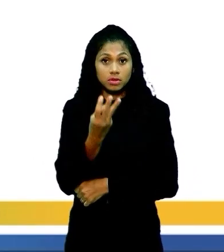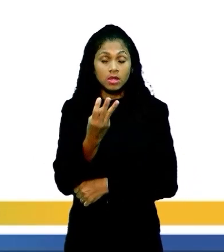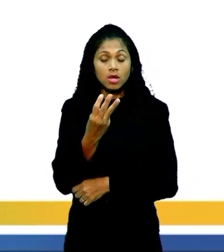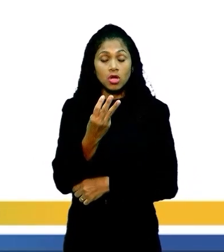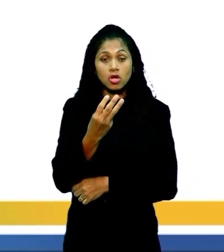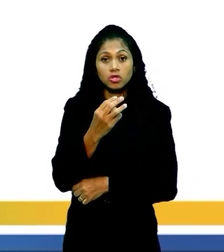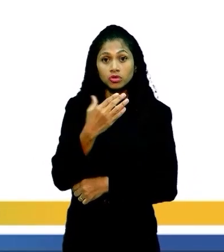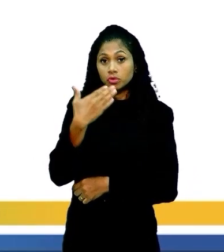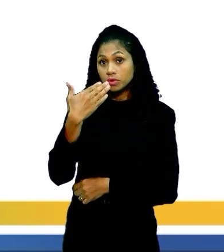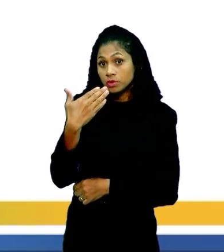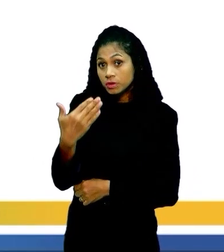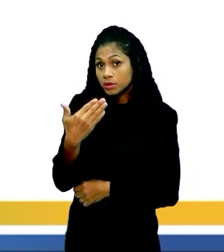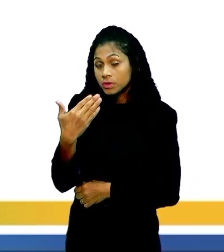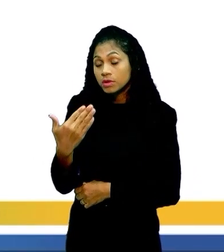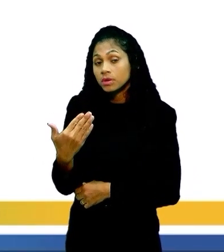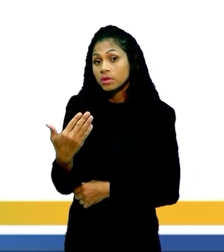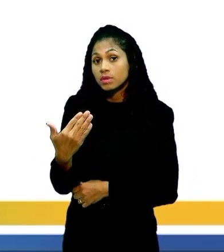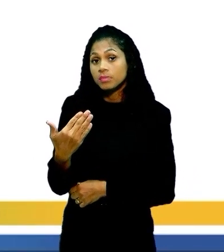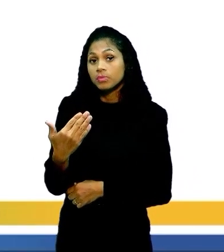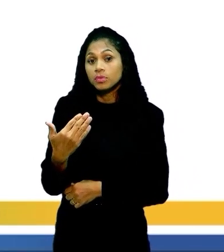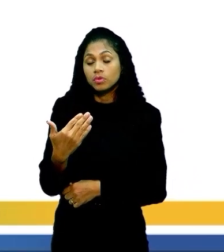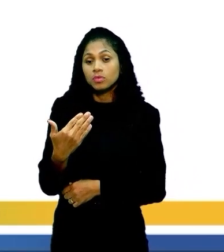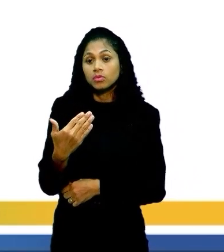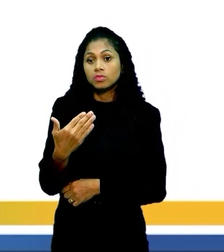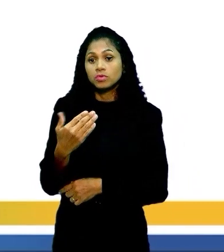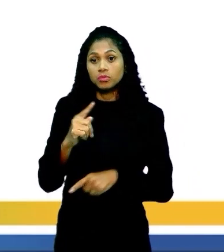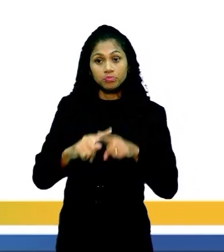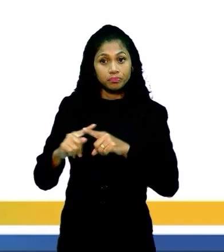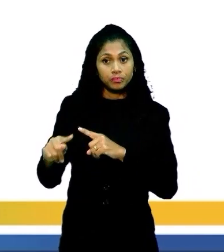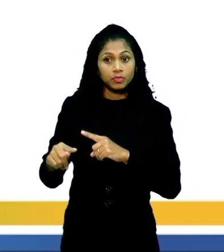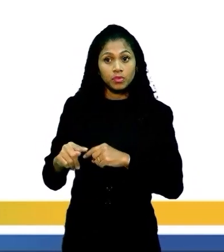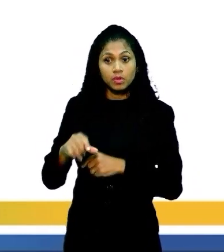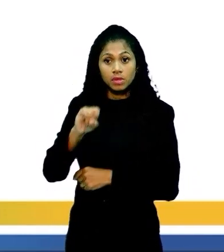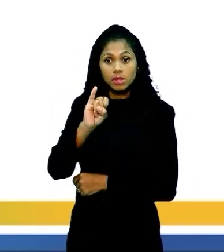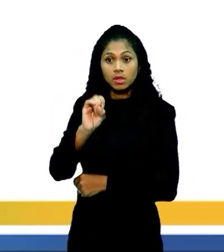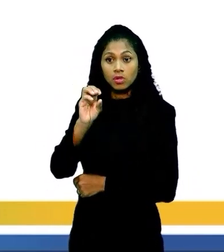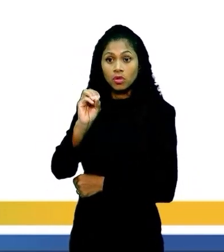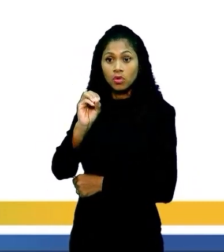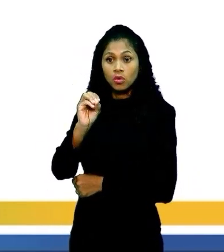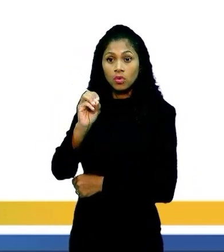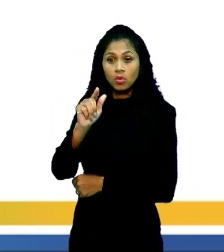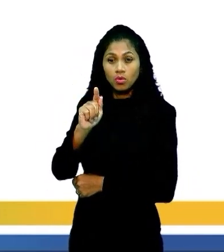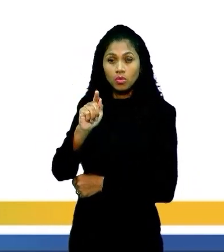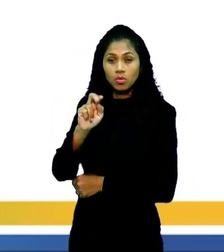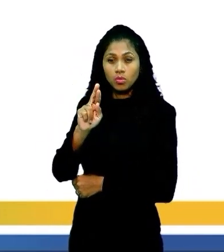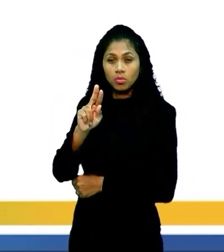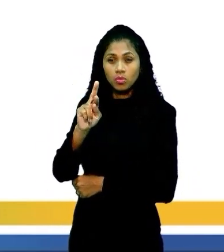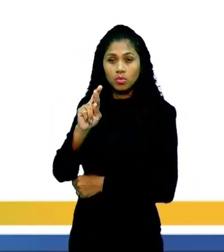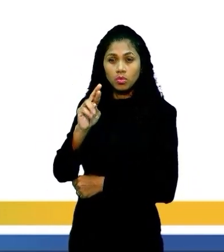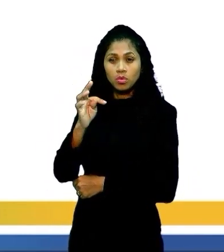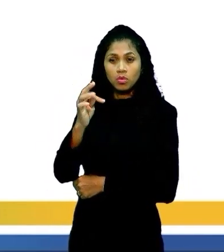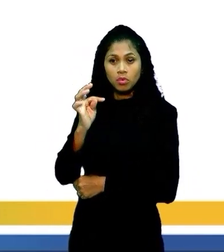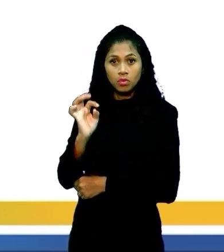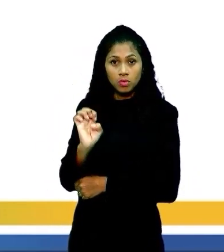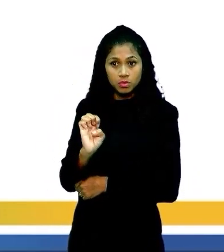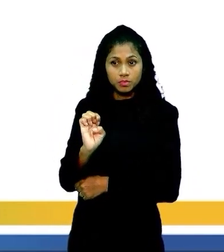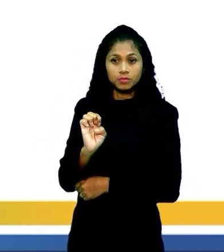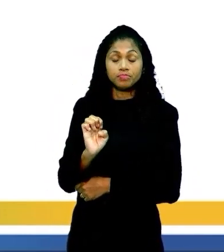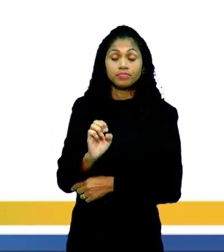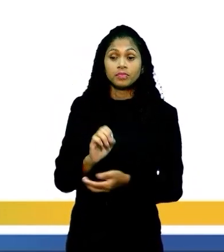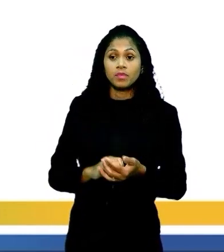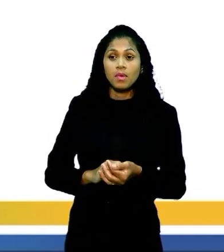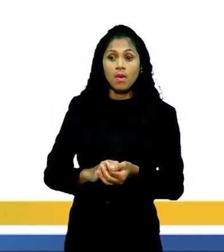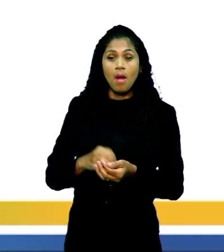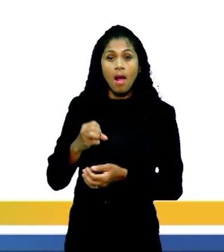iogurte: com mel, com mamão e com laranja. Cada receita de iogurte